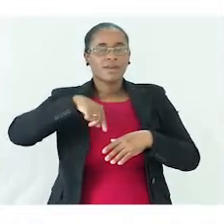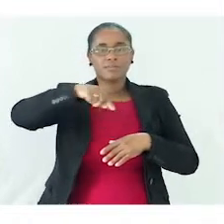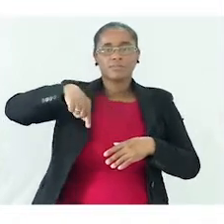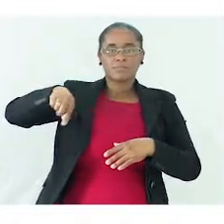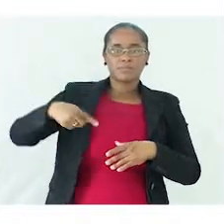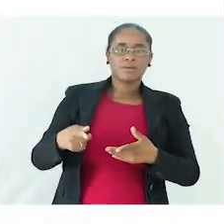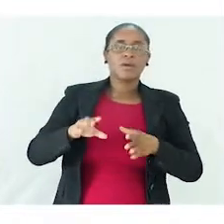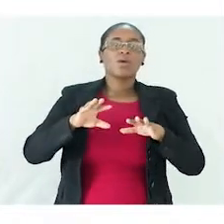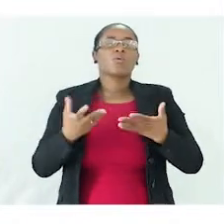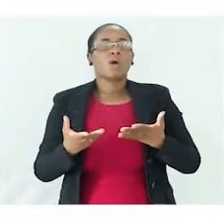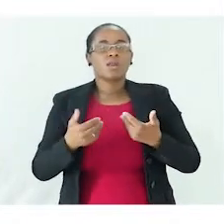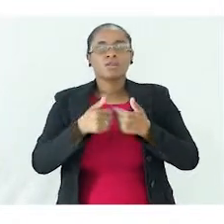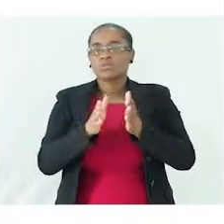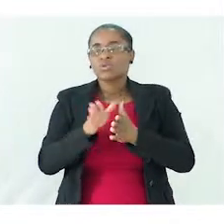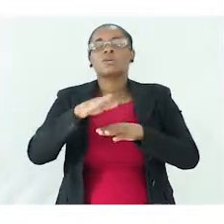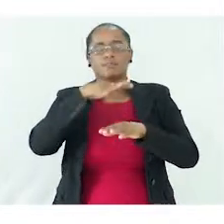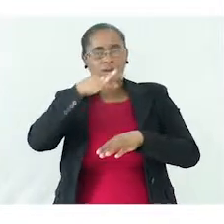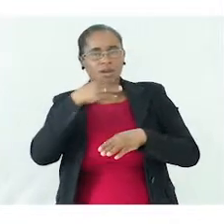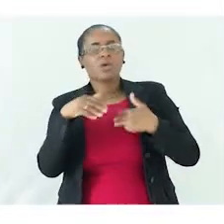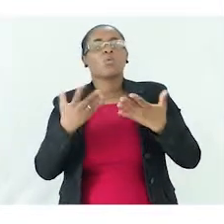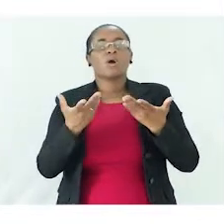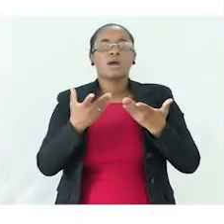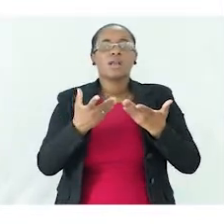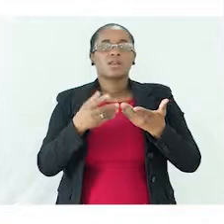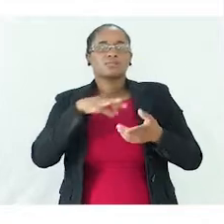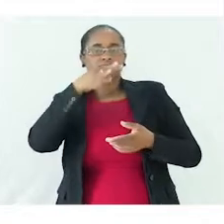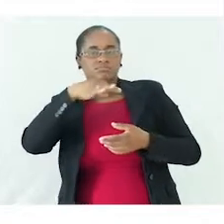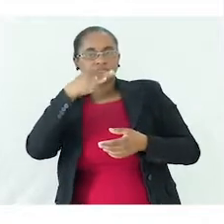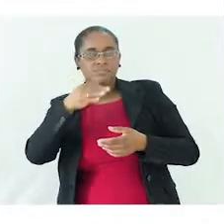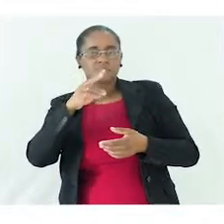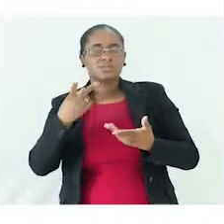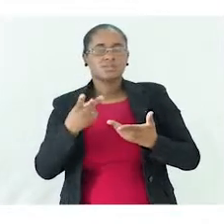declaração. Agora, qual foi a declaração que a segunda fada fez?